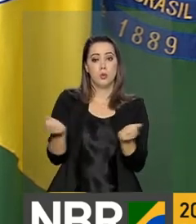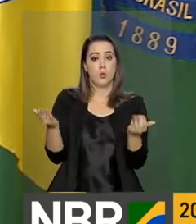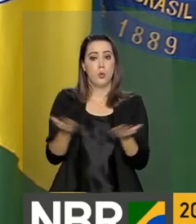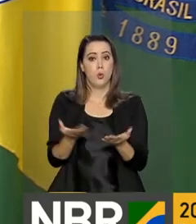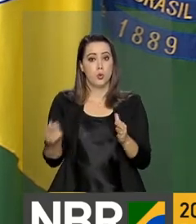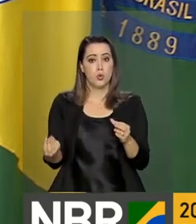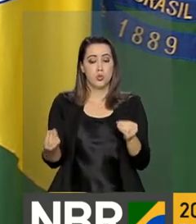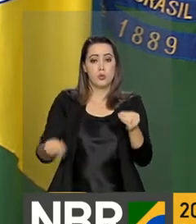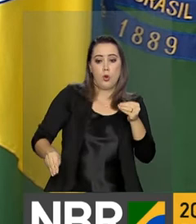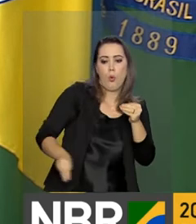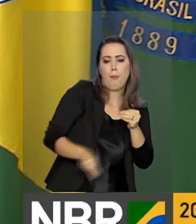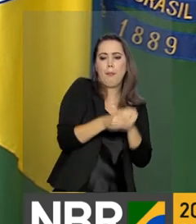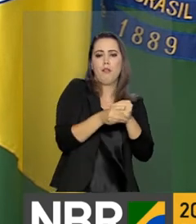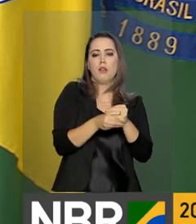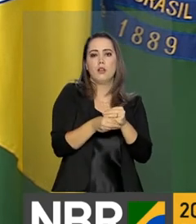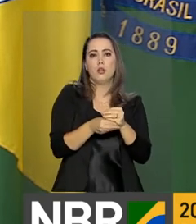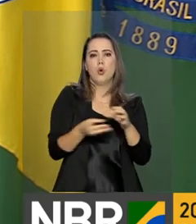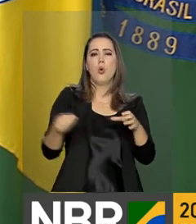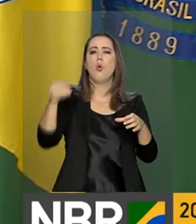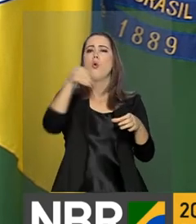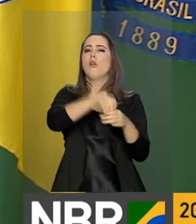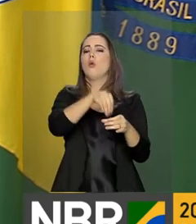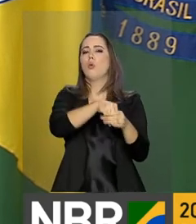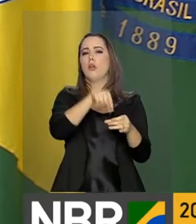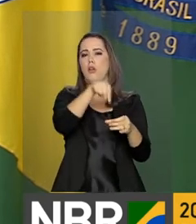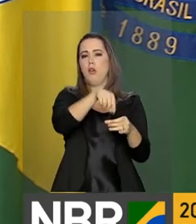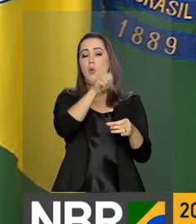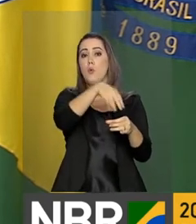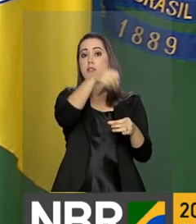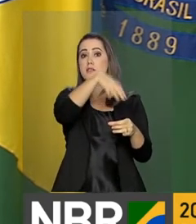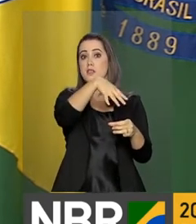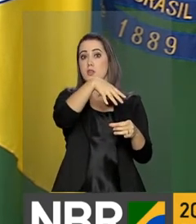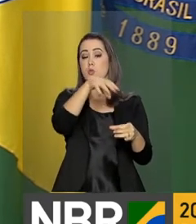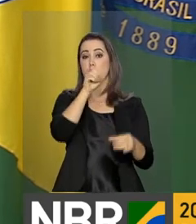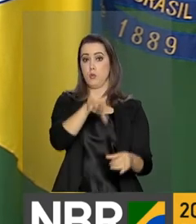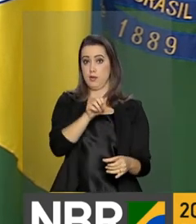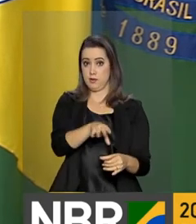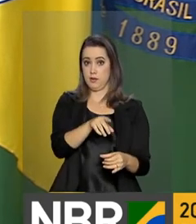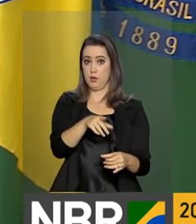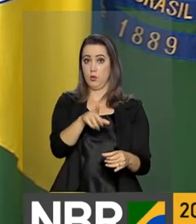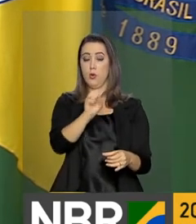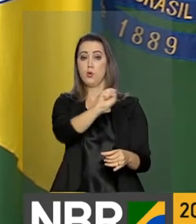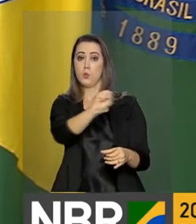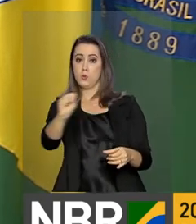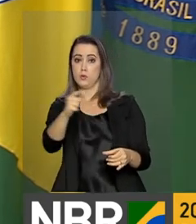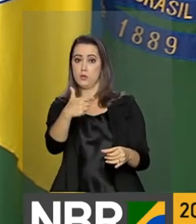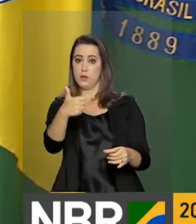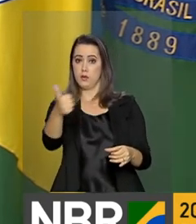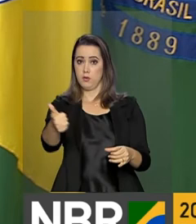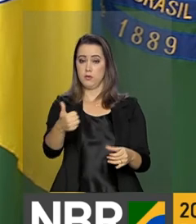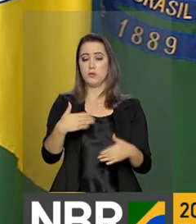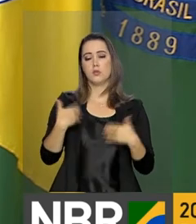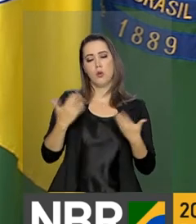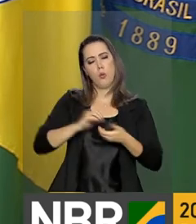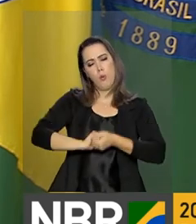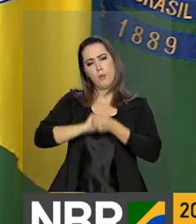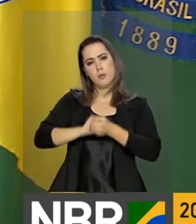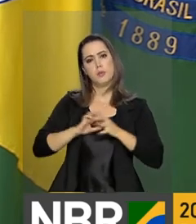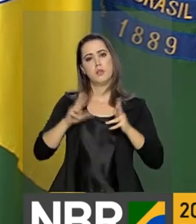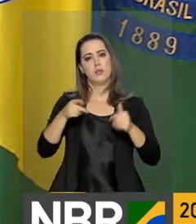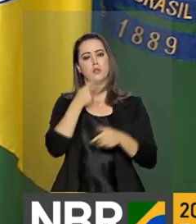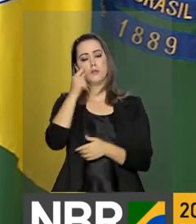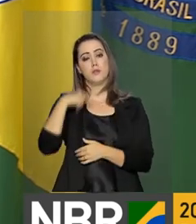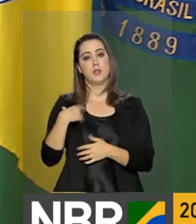no século XXI. Acho que é isso que nós estamos fazendo. Portanto, eu quero cumprimentar a todos, dizer